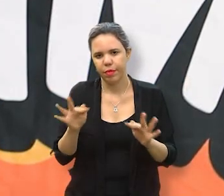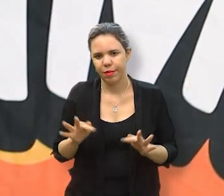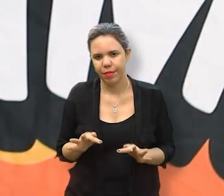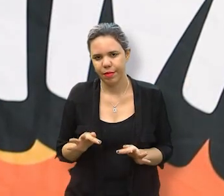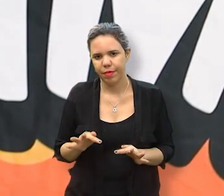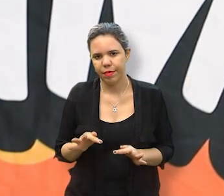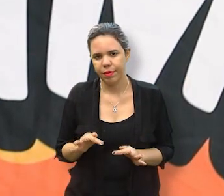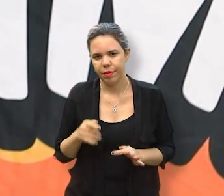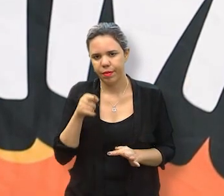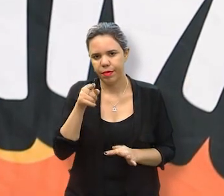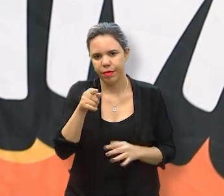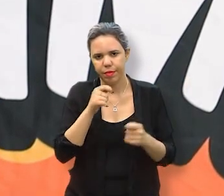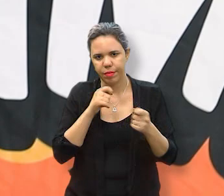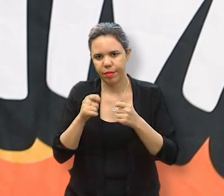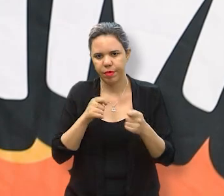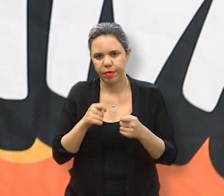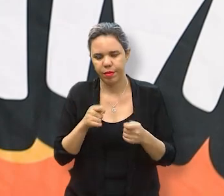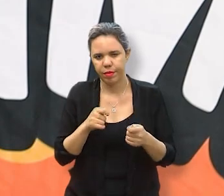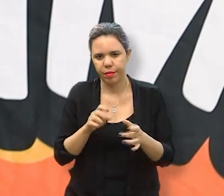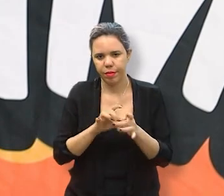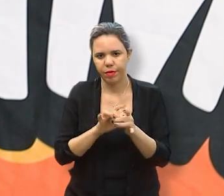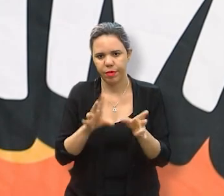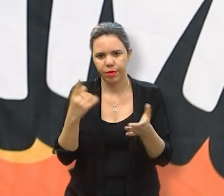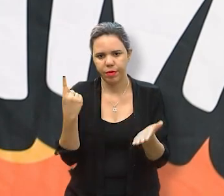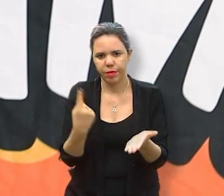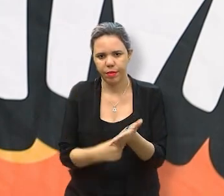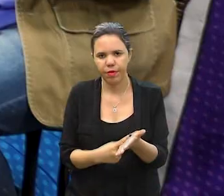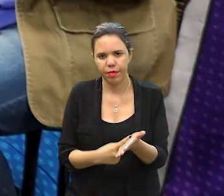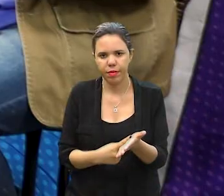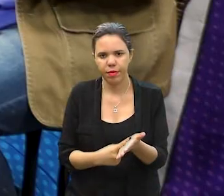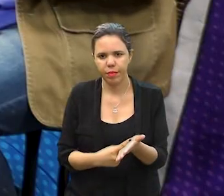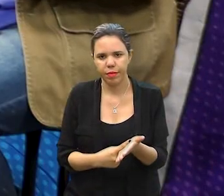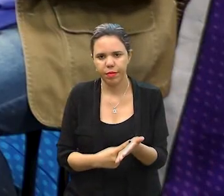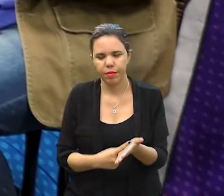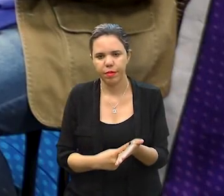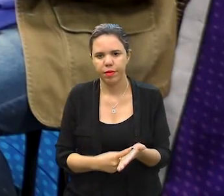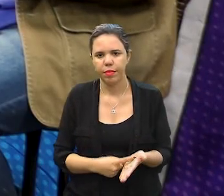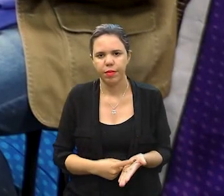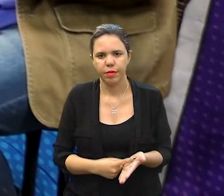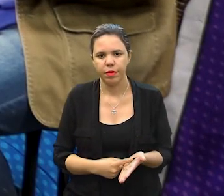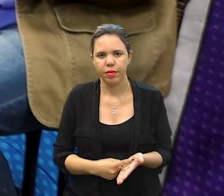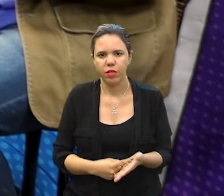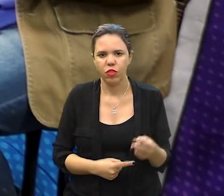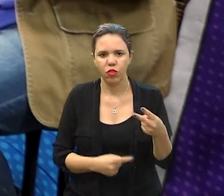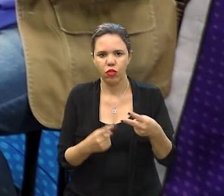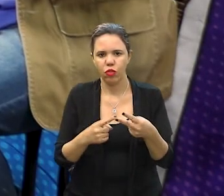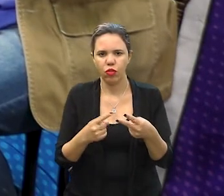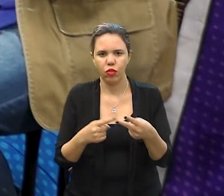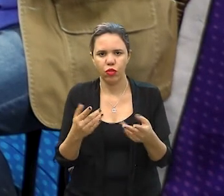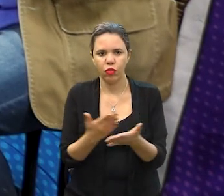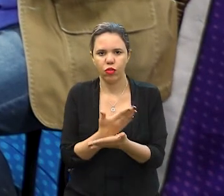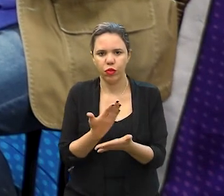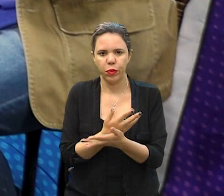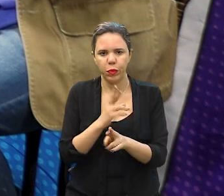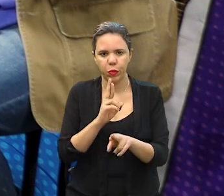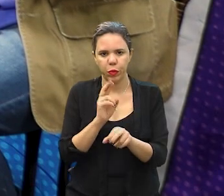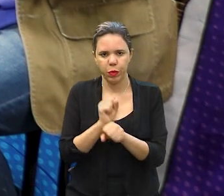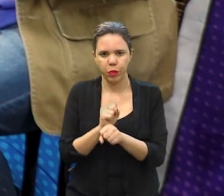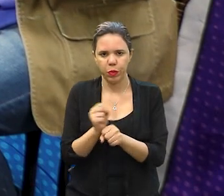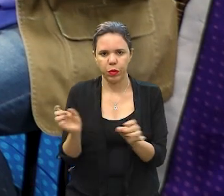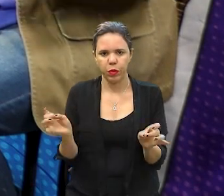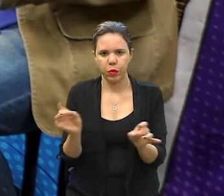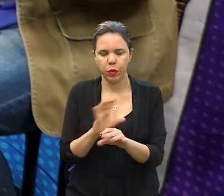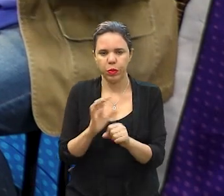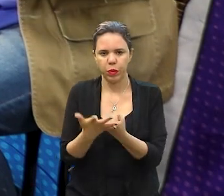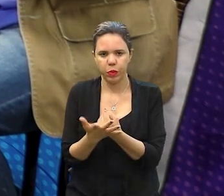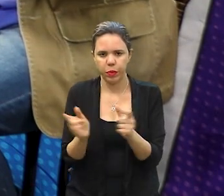né, com a sua entrevista, e já vou deixar combinado o seguinte, olha só, volume 2, a gente espera que a pandemia